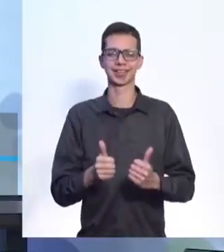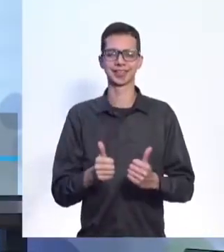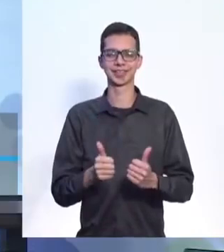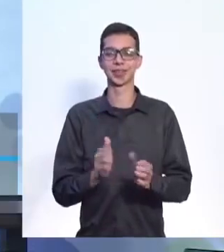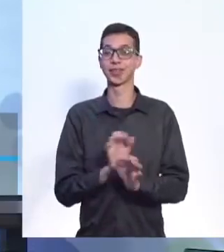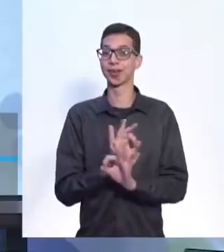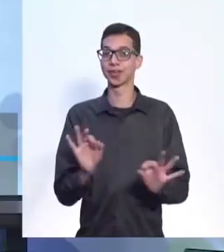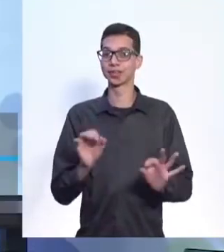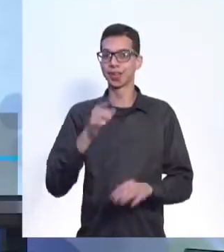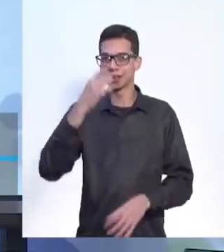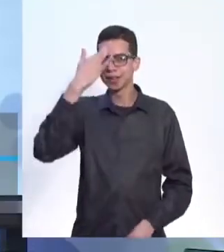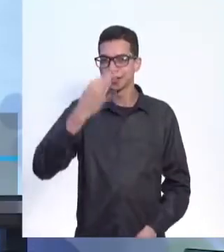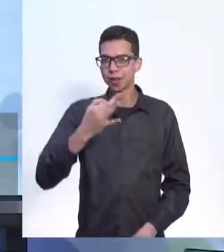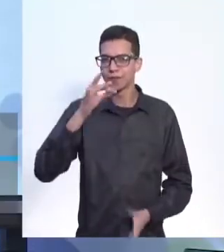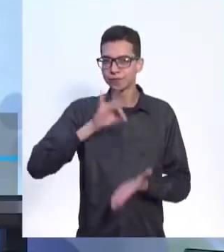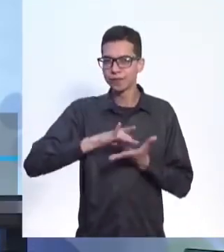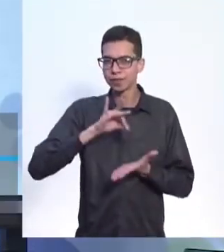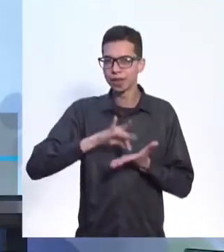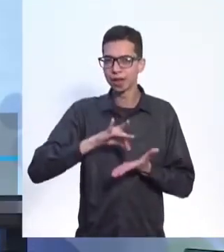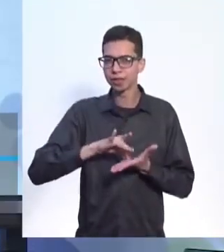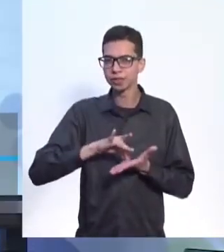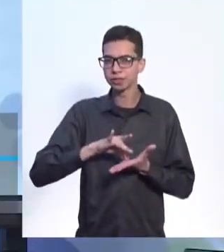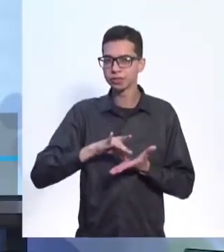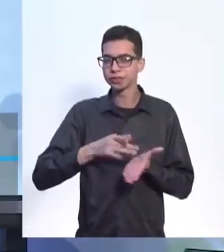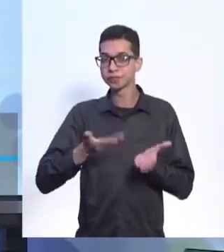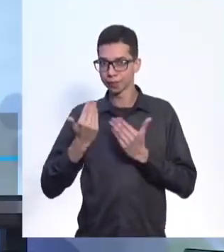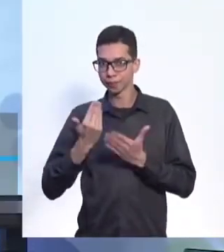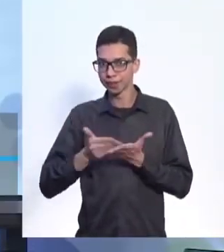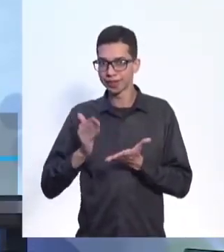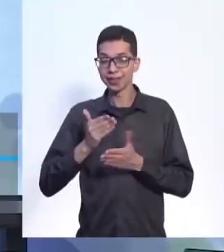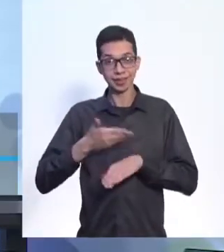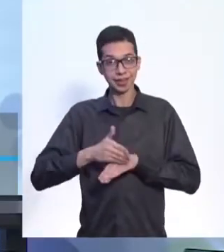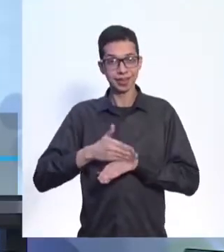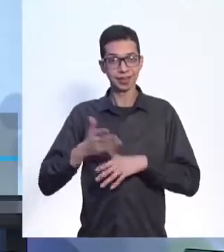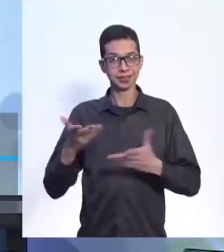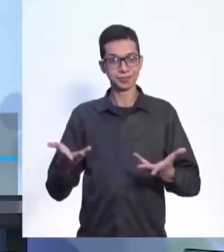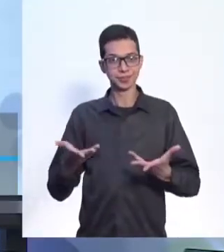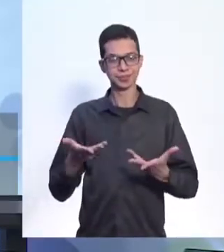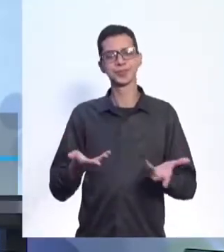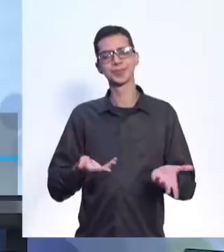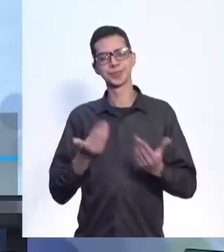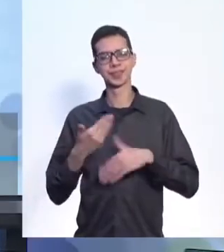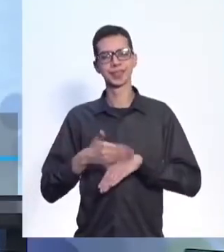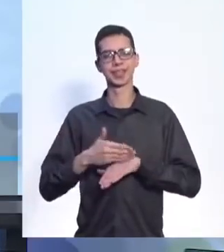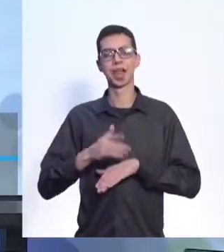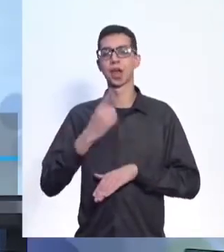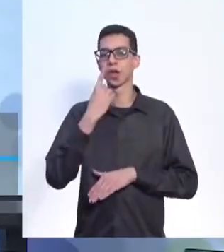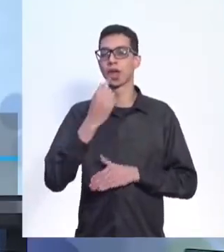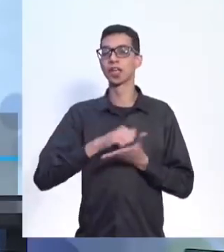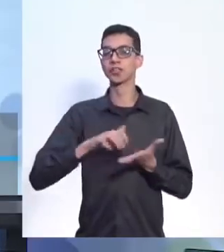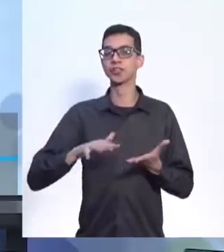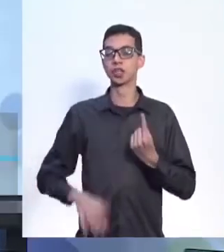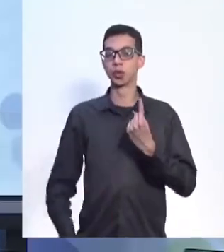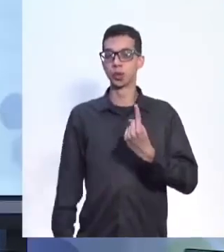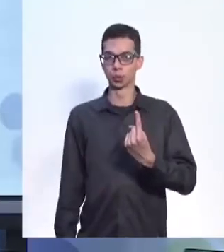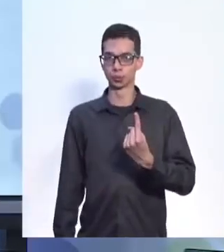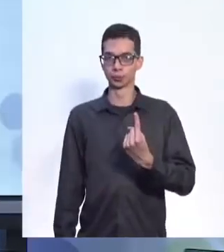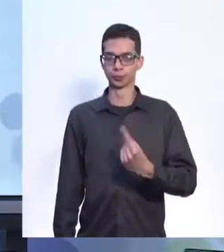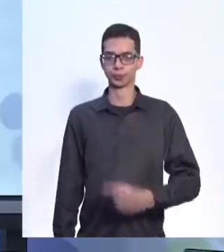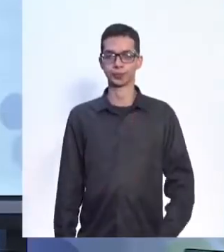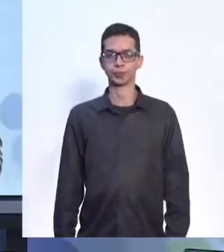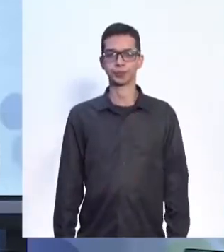Será que vocês entenderam de fato? Vamos então treinar um pouquinho? Vamos? Então vamos para a atividade 1, por favor?